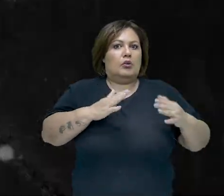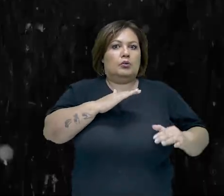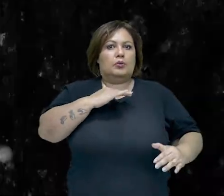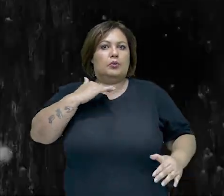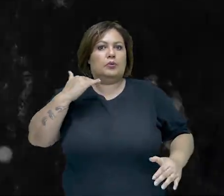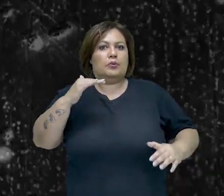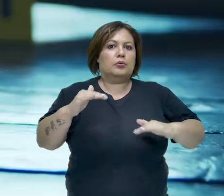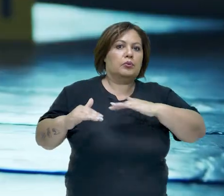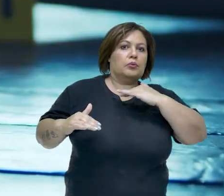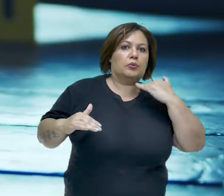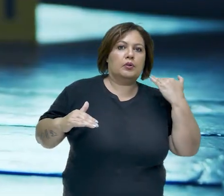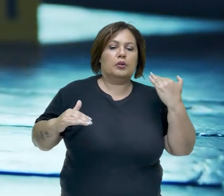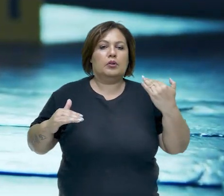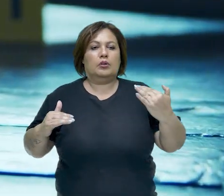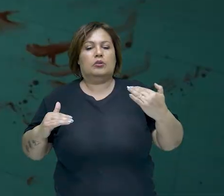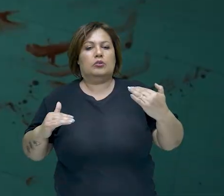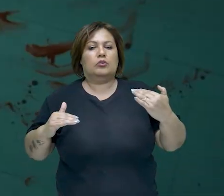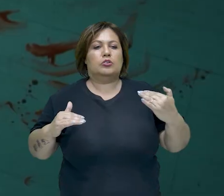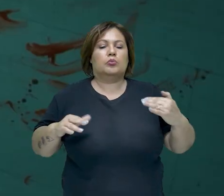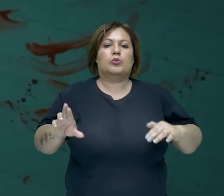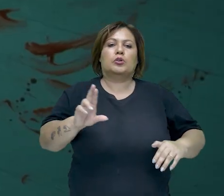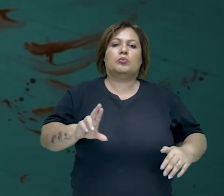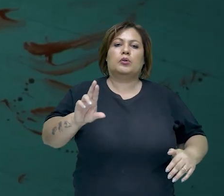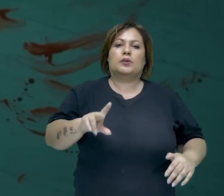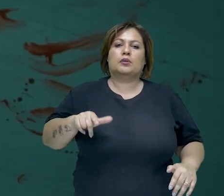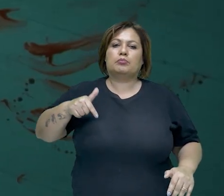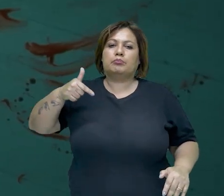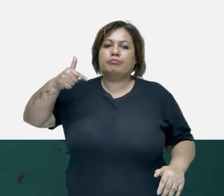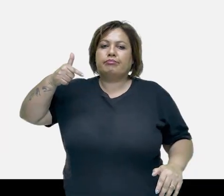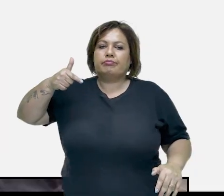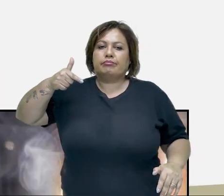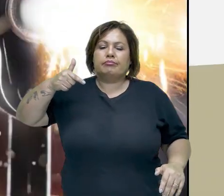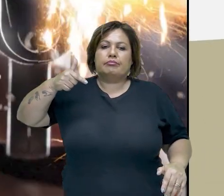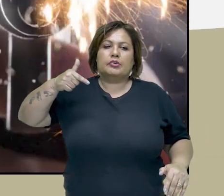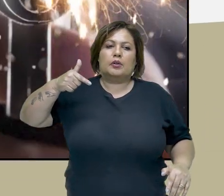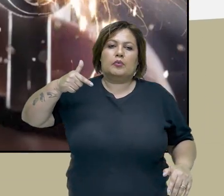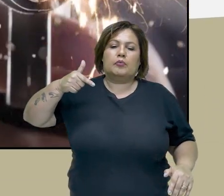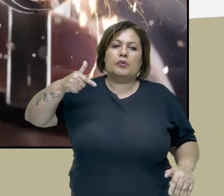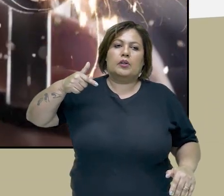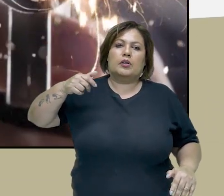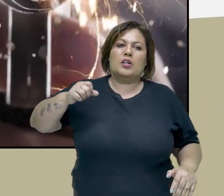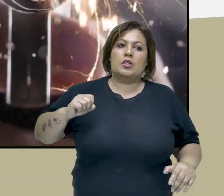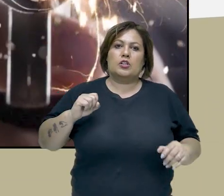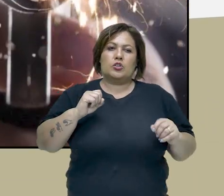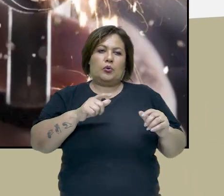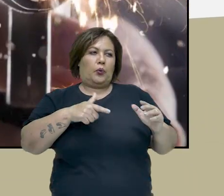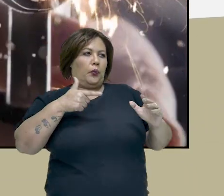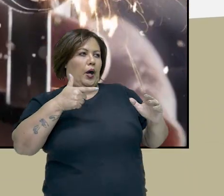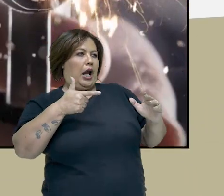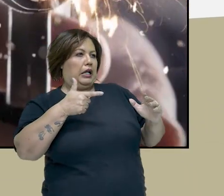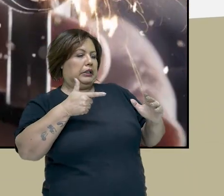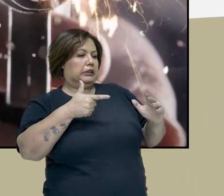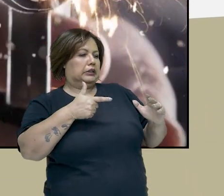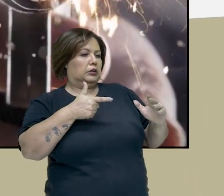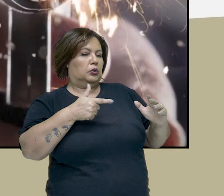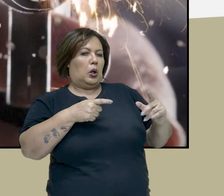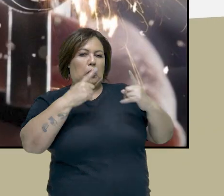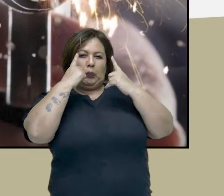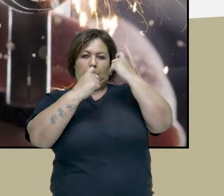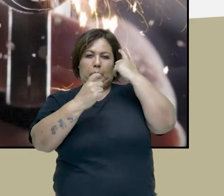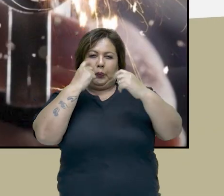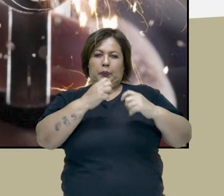homicídios provocados todos os anos pelo uso de armas de fogo. De acordo com o Atlas da Violência do IPEA,